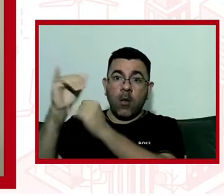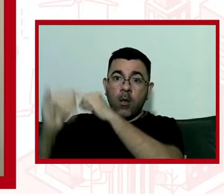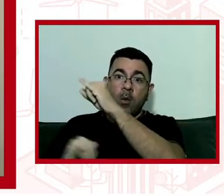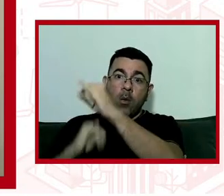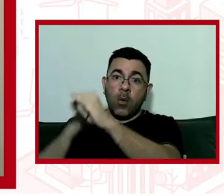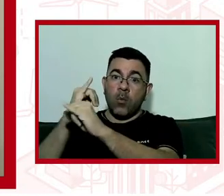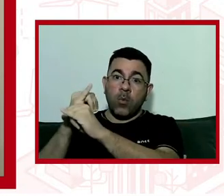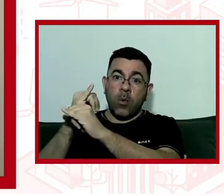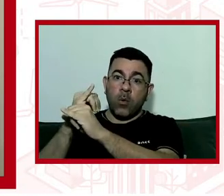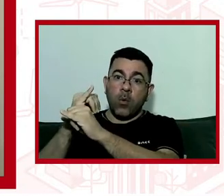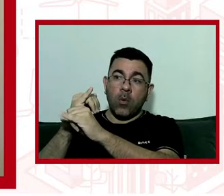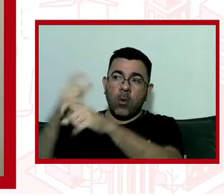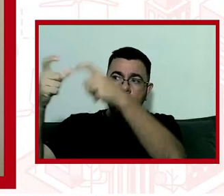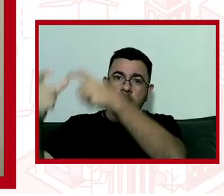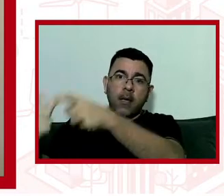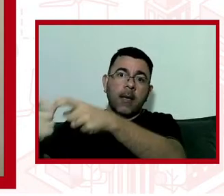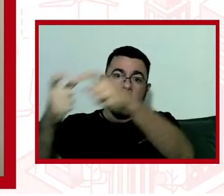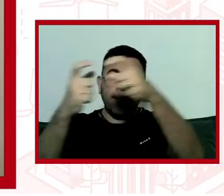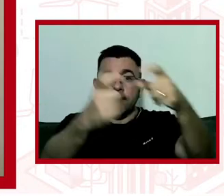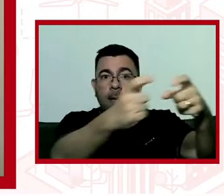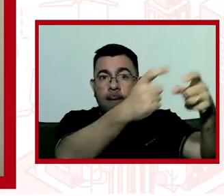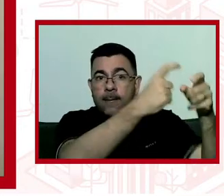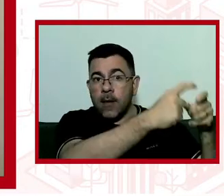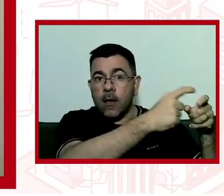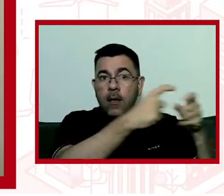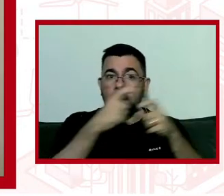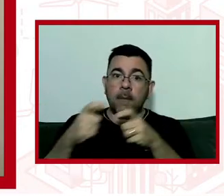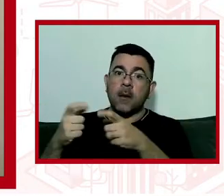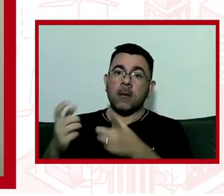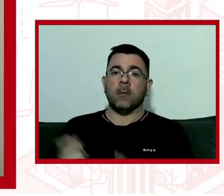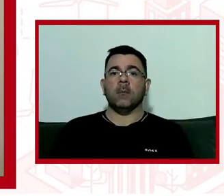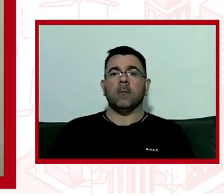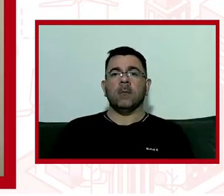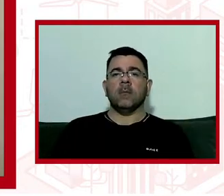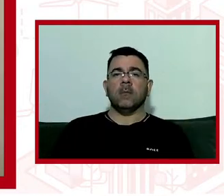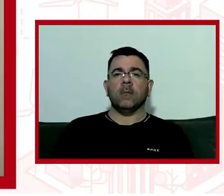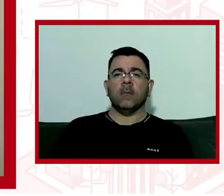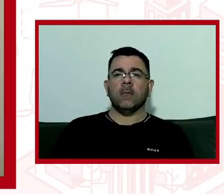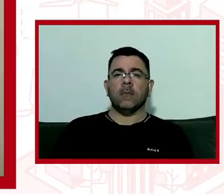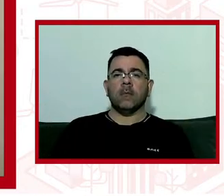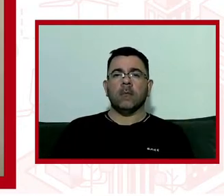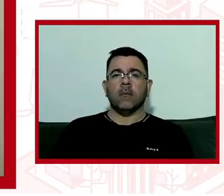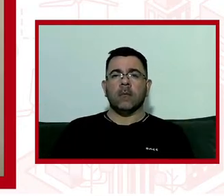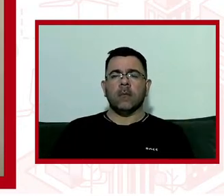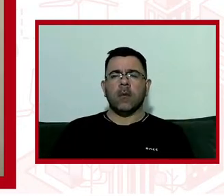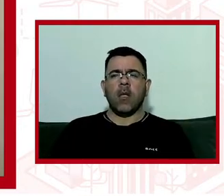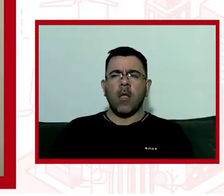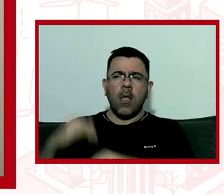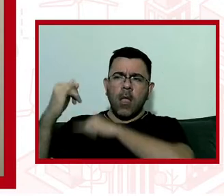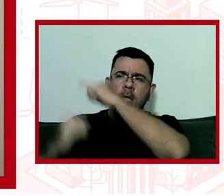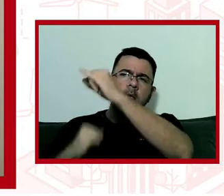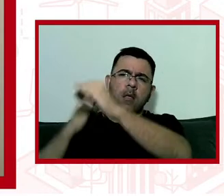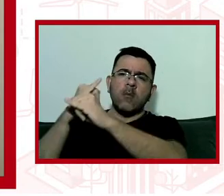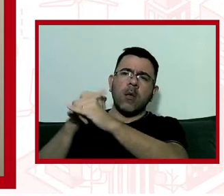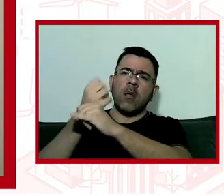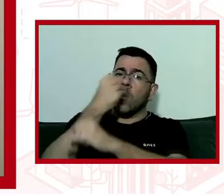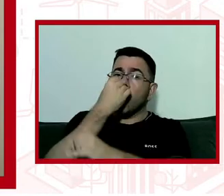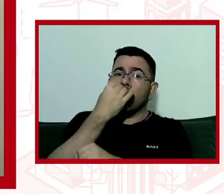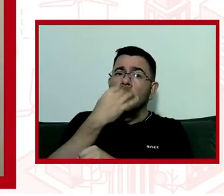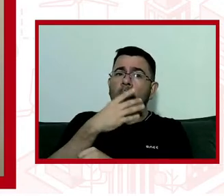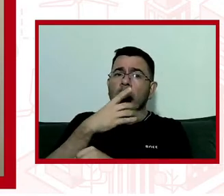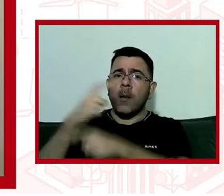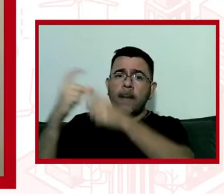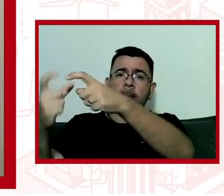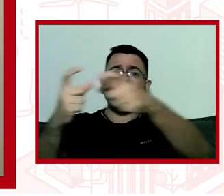unidade é você garantir que tem o wi-fi com qualidade em toda a unidade então Por incrível que pareça num local